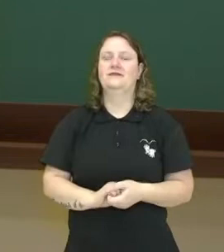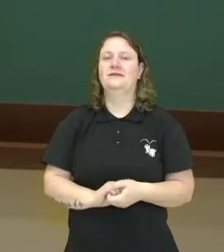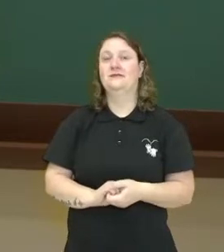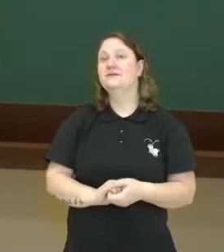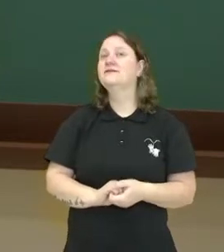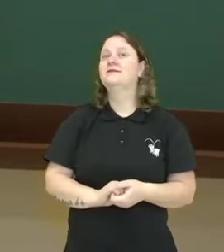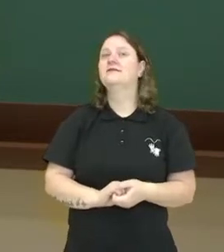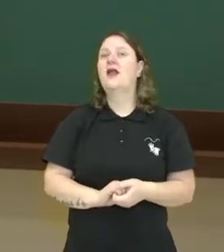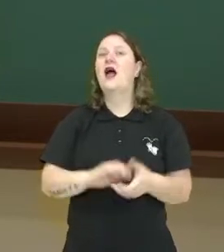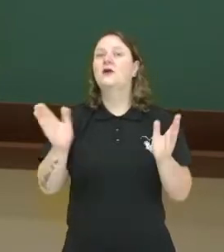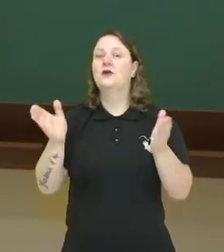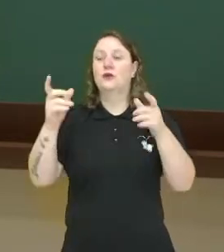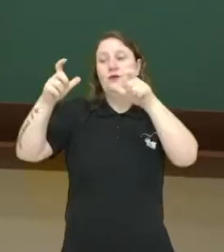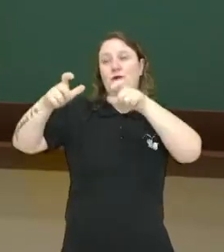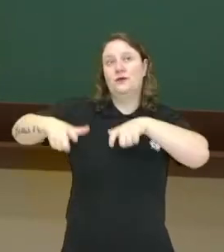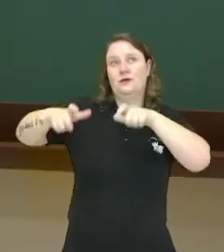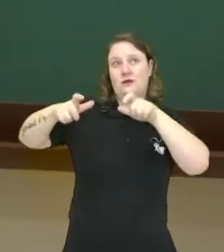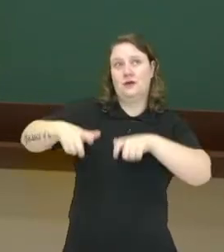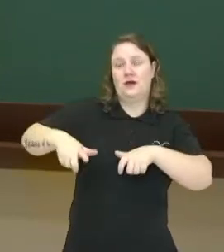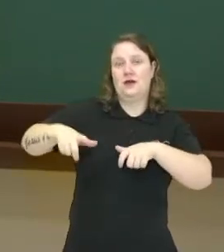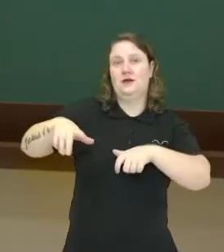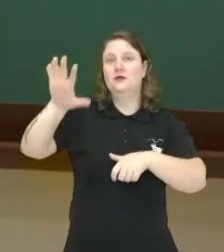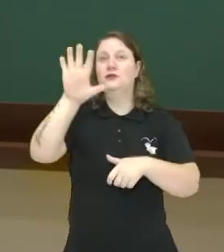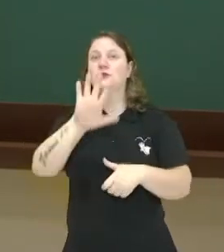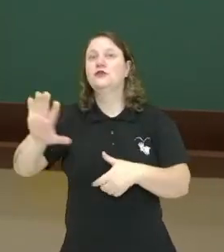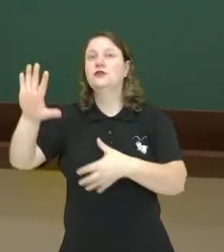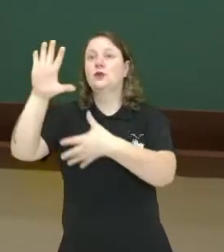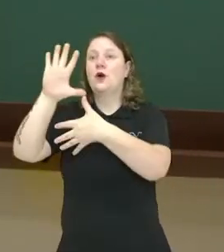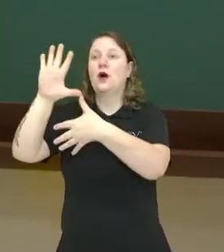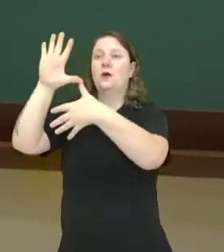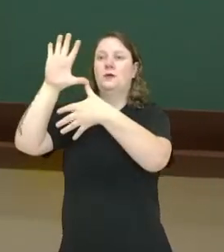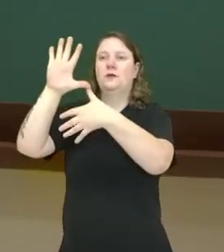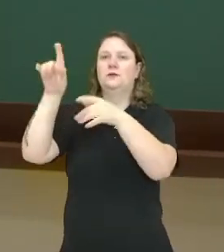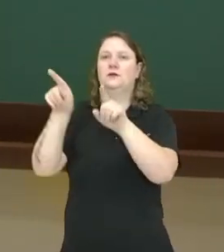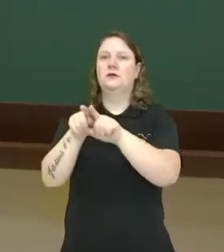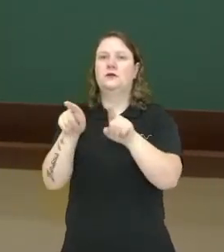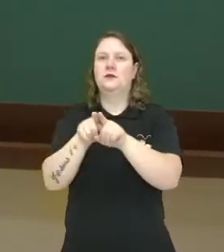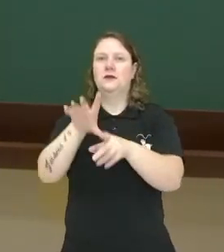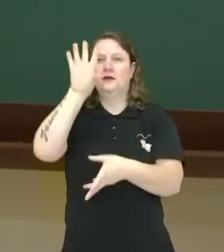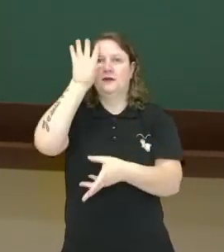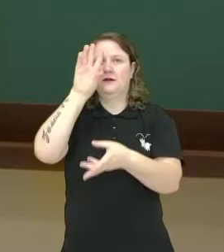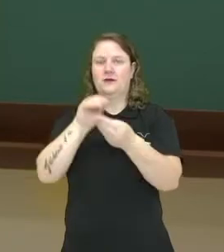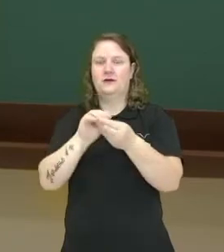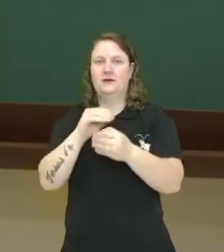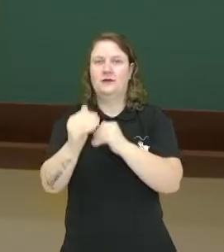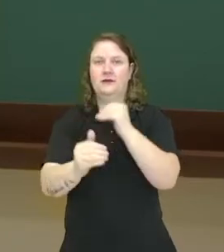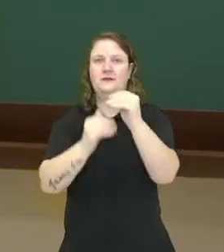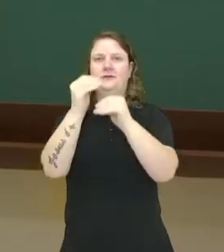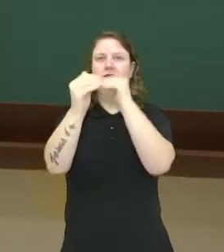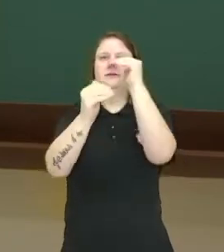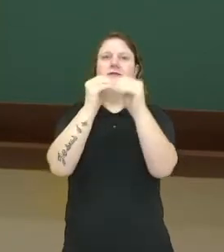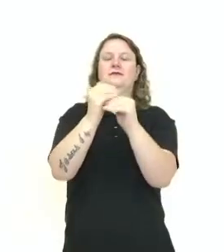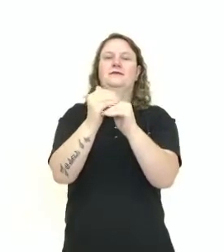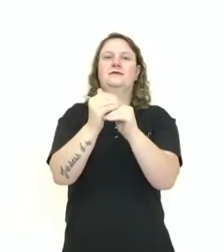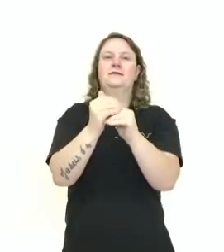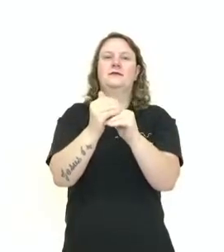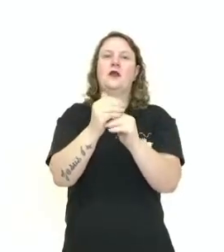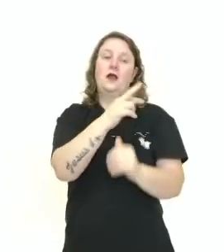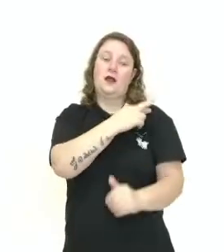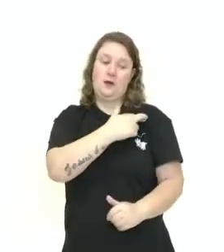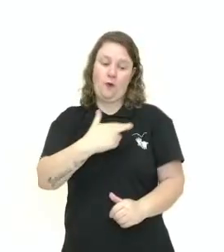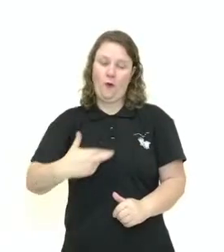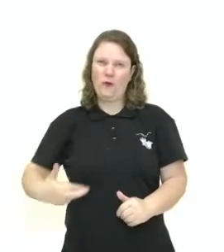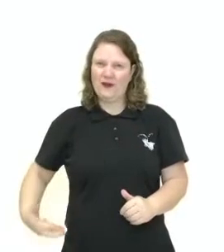com a localização geográfica, com algumas características básicas geográficas para a gente entender todo esse processo. A República da Índia é um